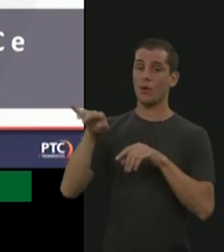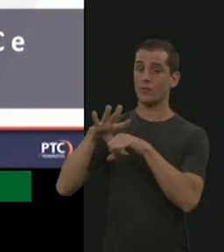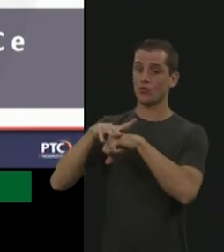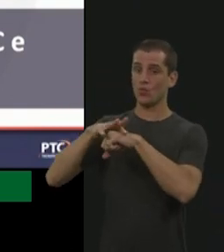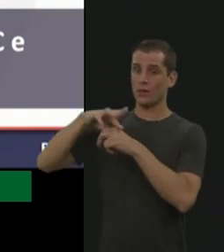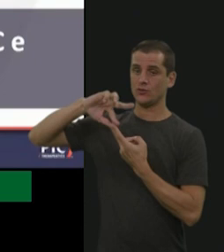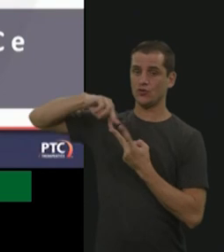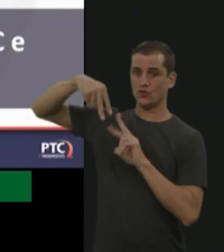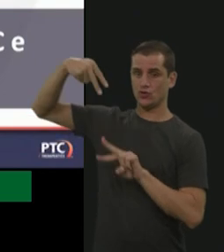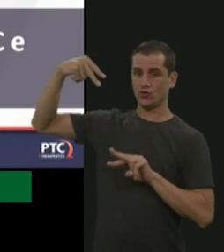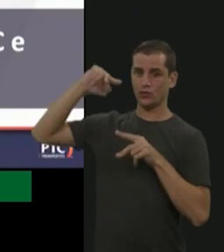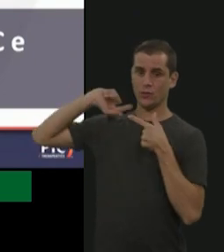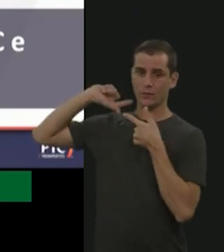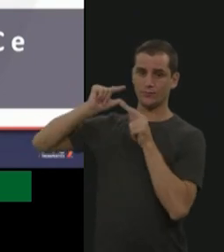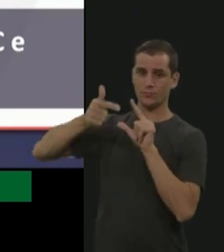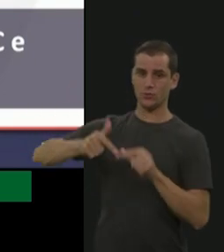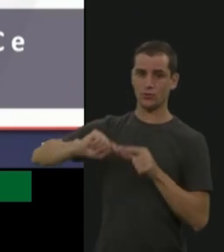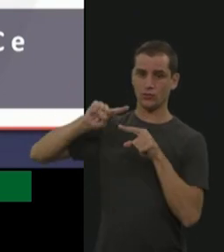poderem apresentar